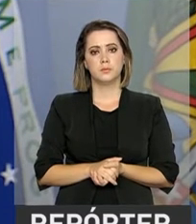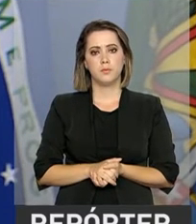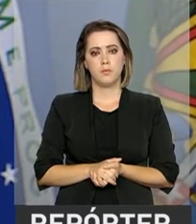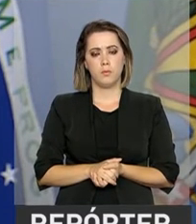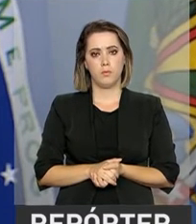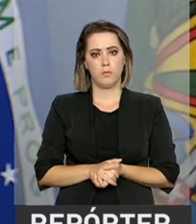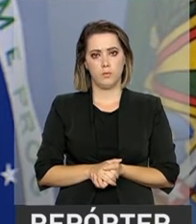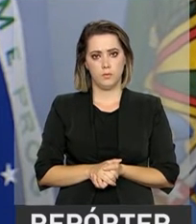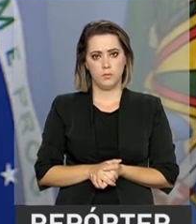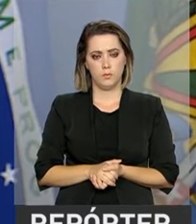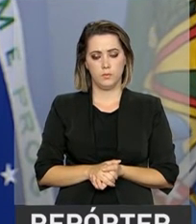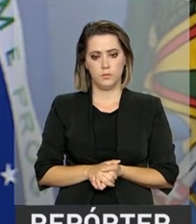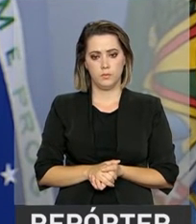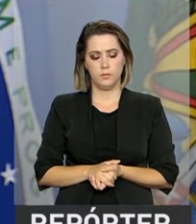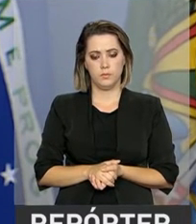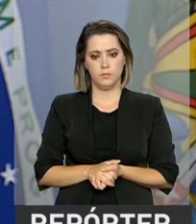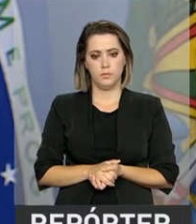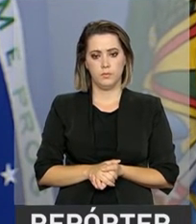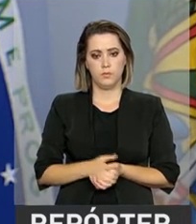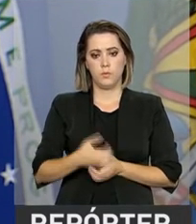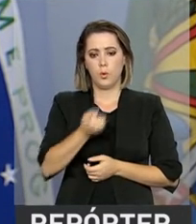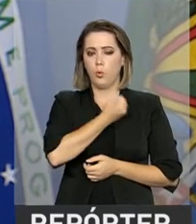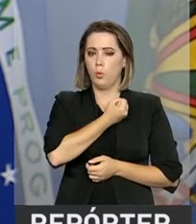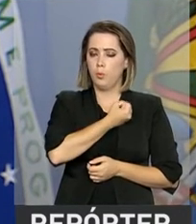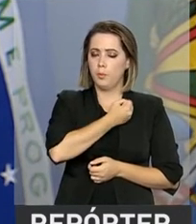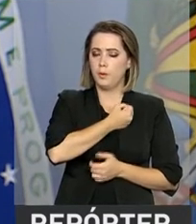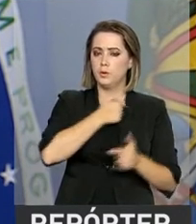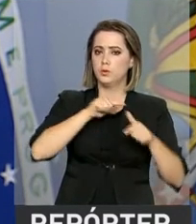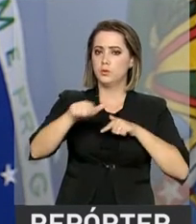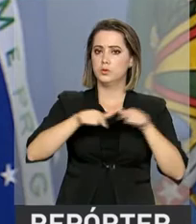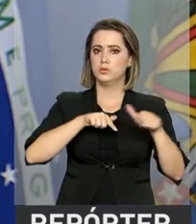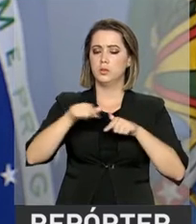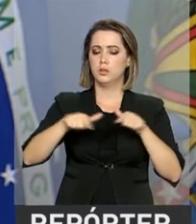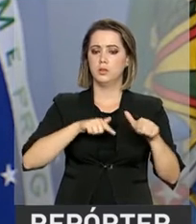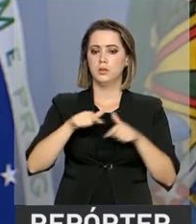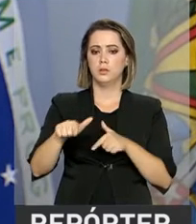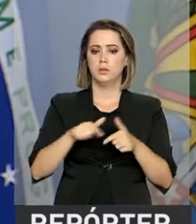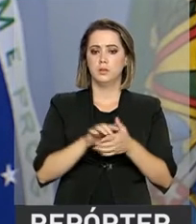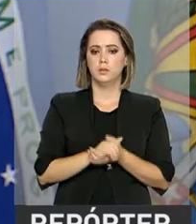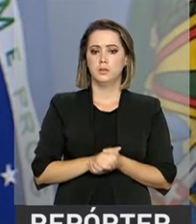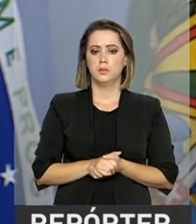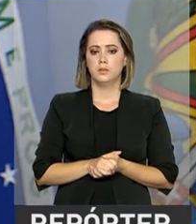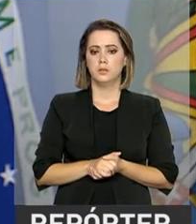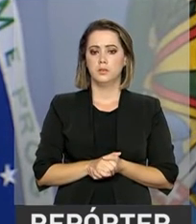o número de empregos